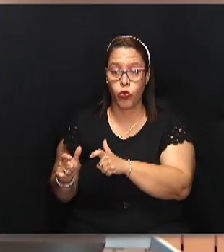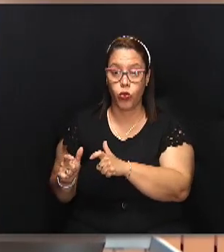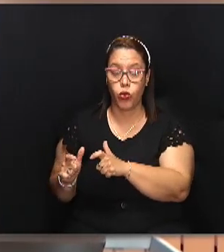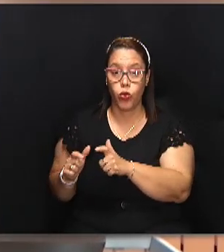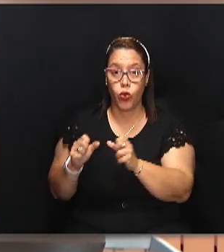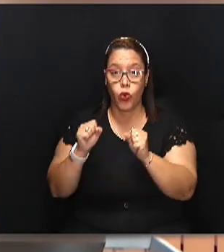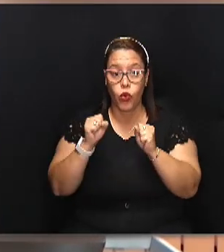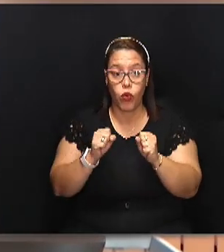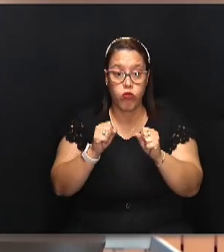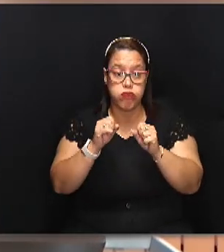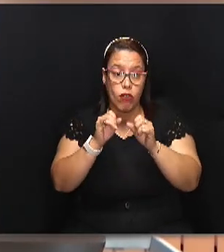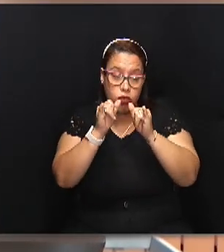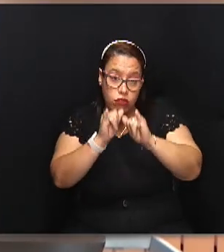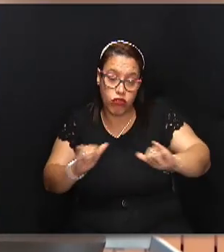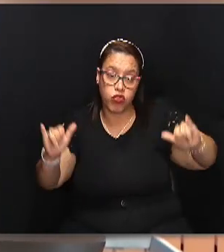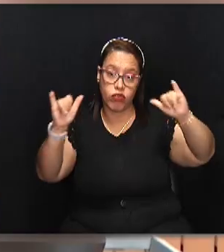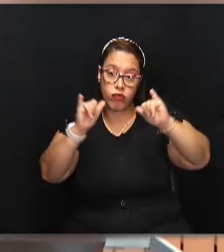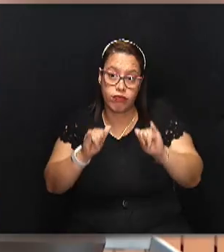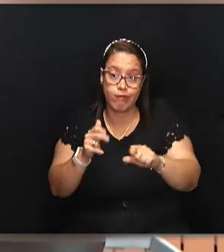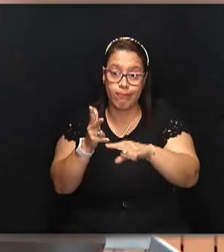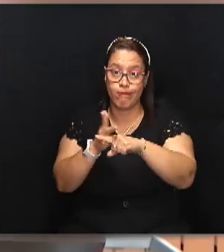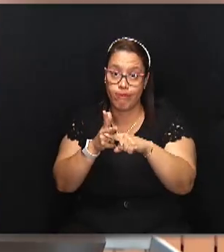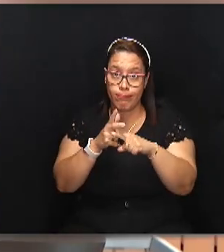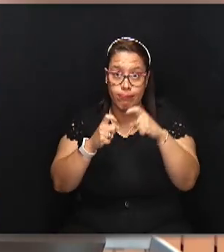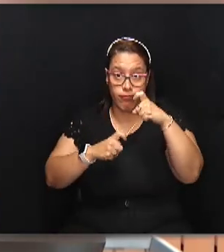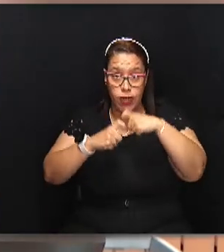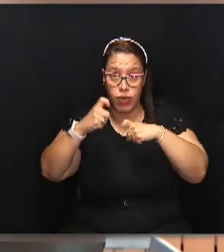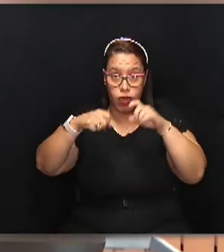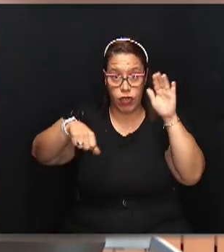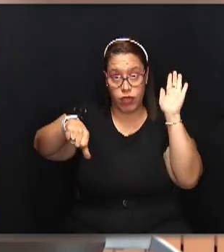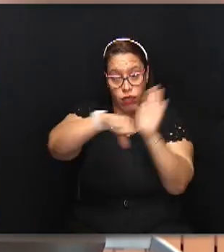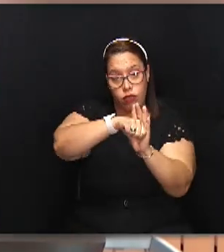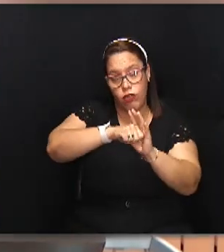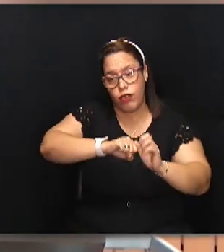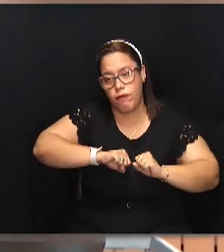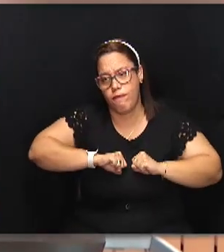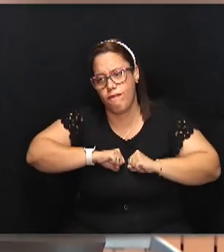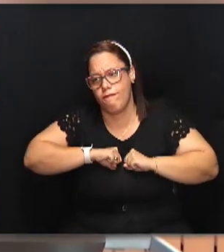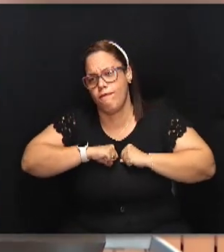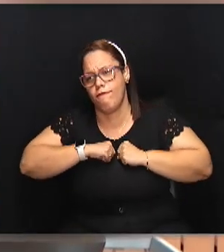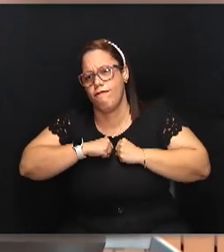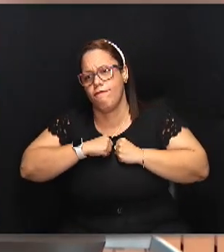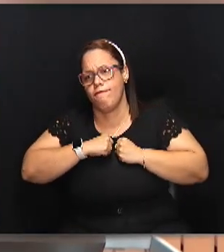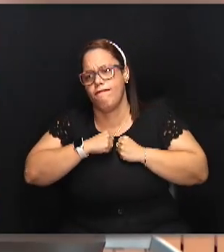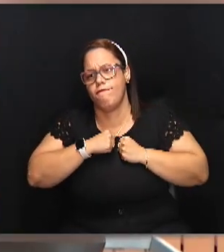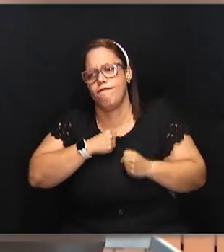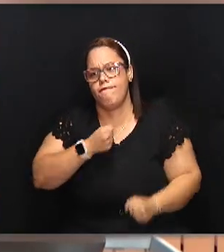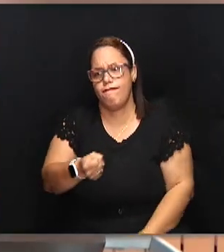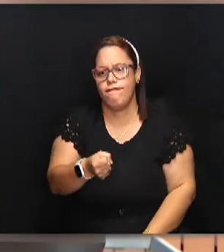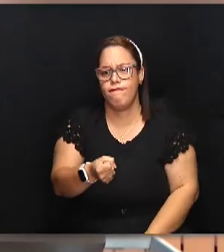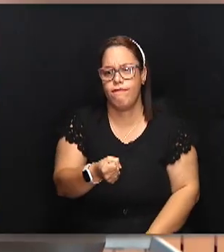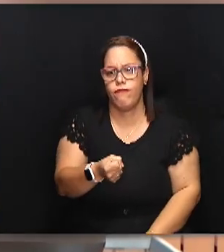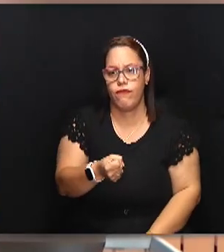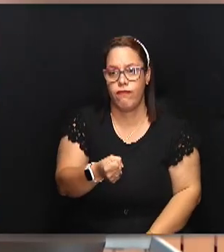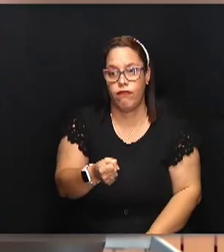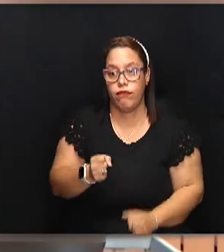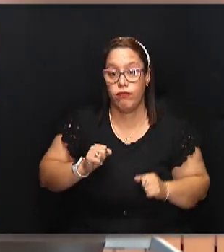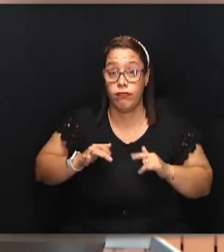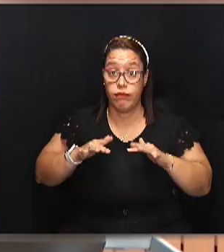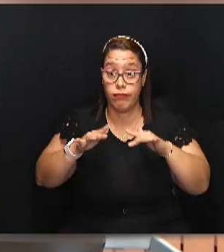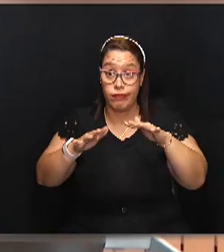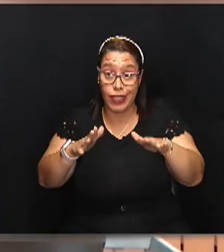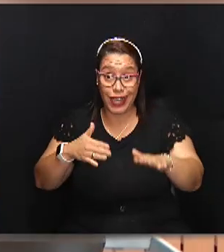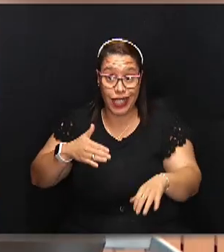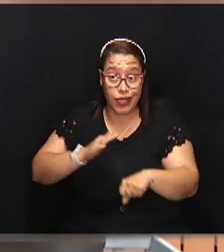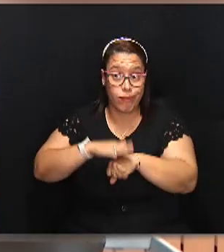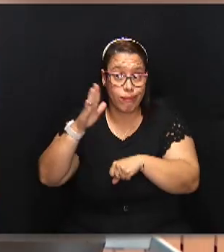pode divulgar vídeos de violência e crimes de ódio, que você pode disseminar e pulverizar ainda